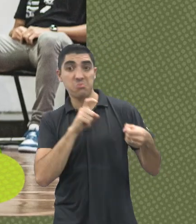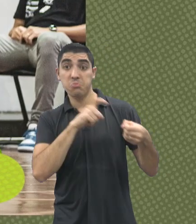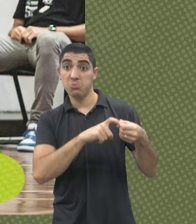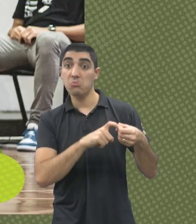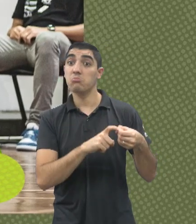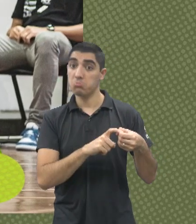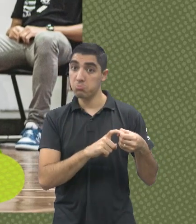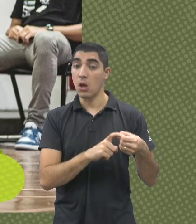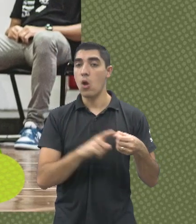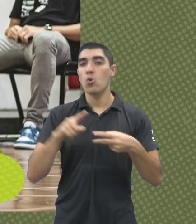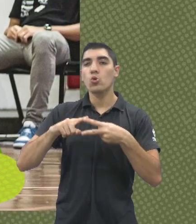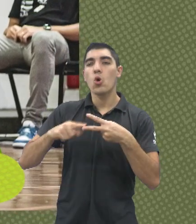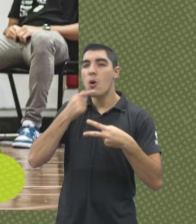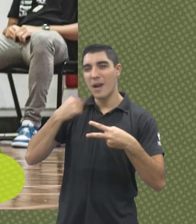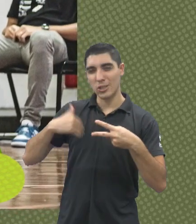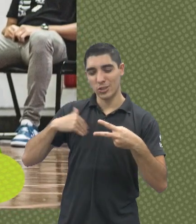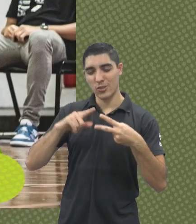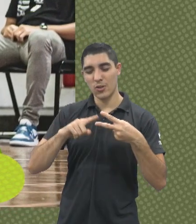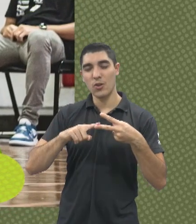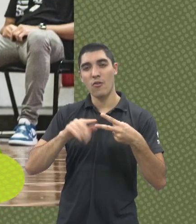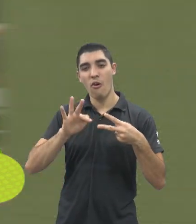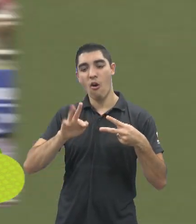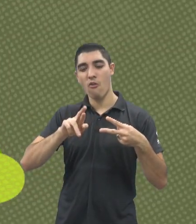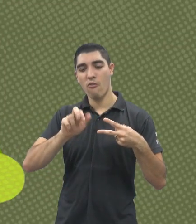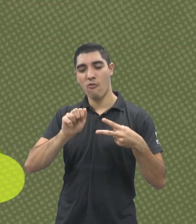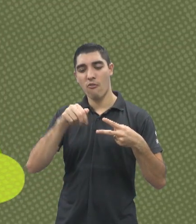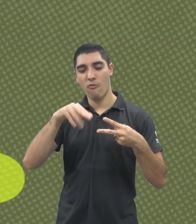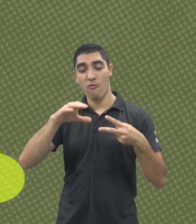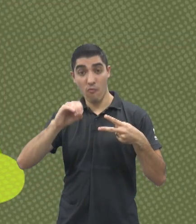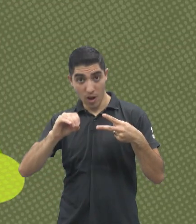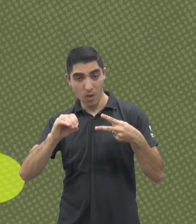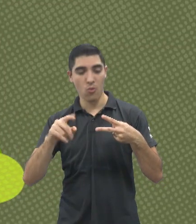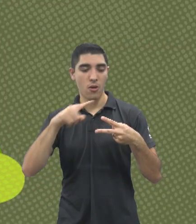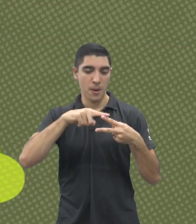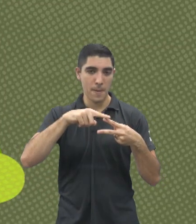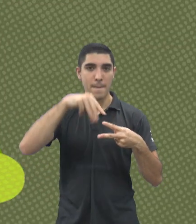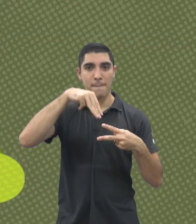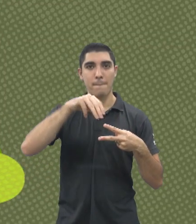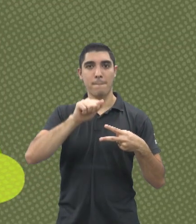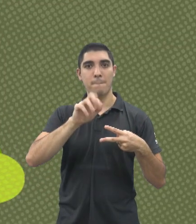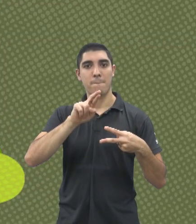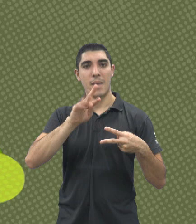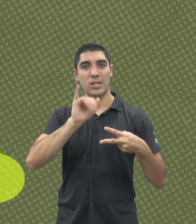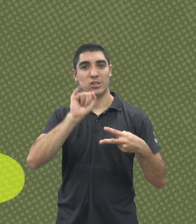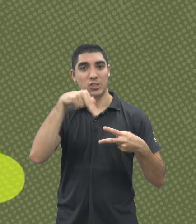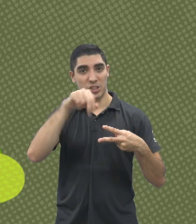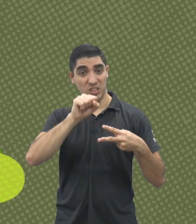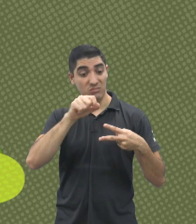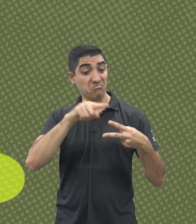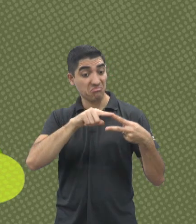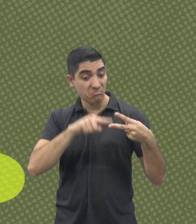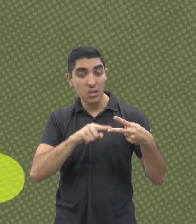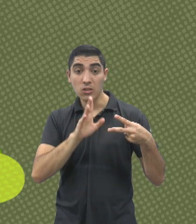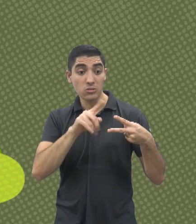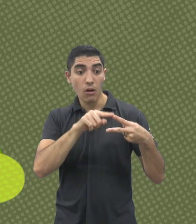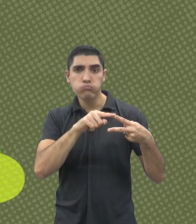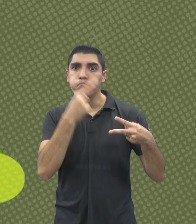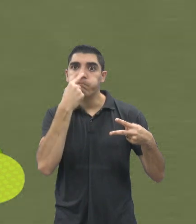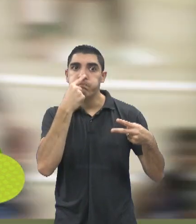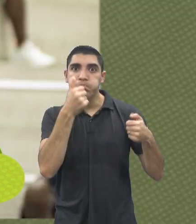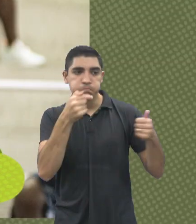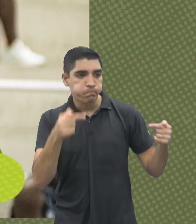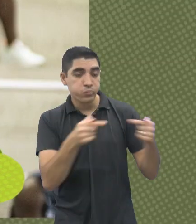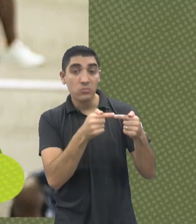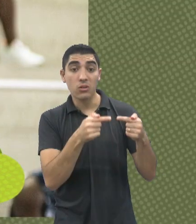bem demais na partida. O Vieta foi o cestinha do São José com 16 pontos e o Martim Fernandes mostrando que já está bem entrosado com a equipe, o segundo melhor, 13